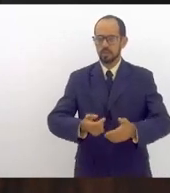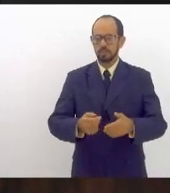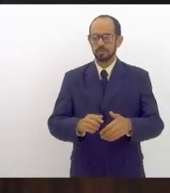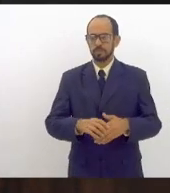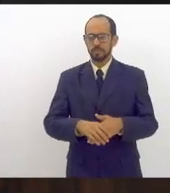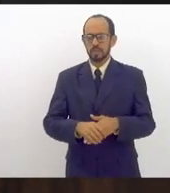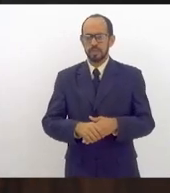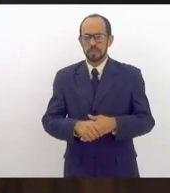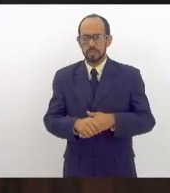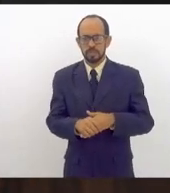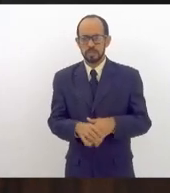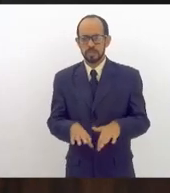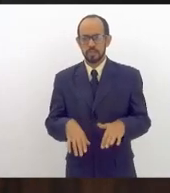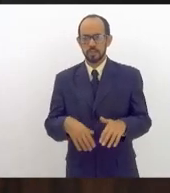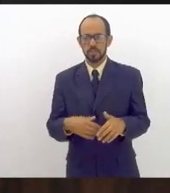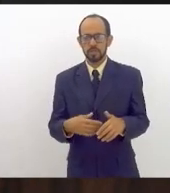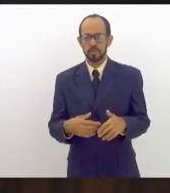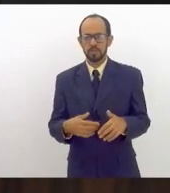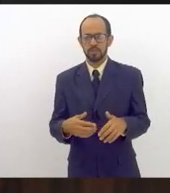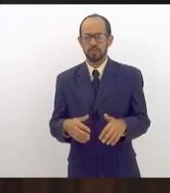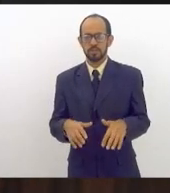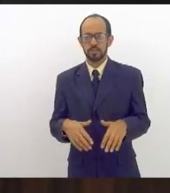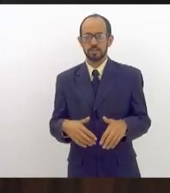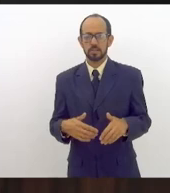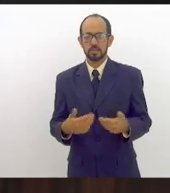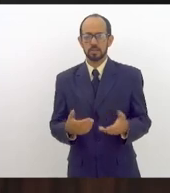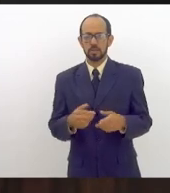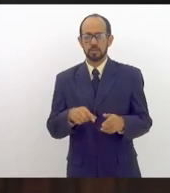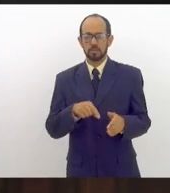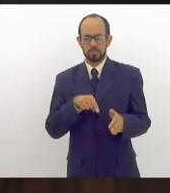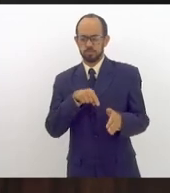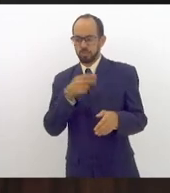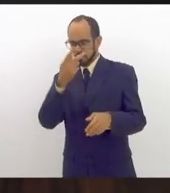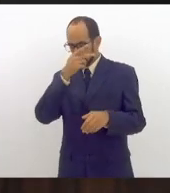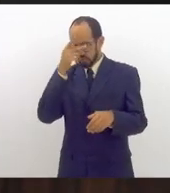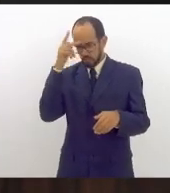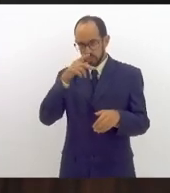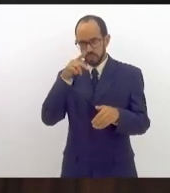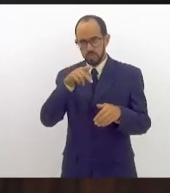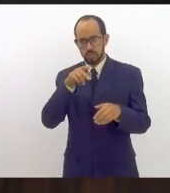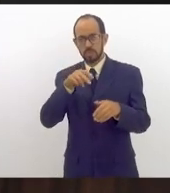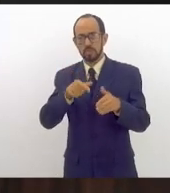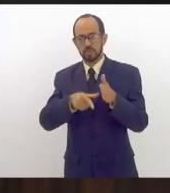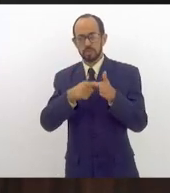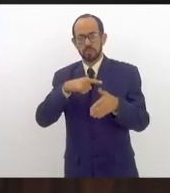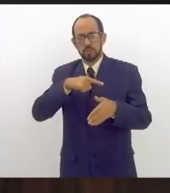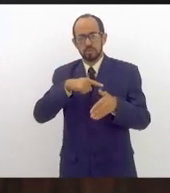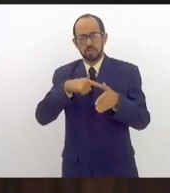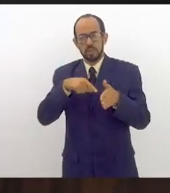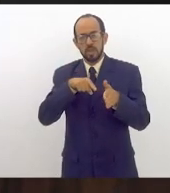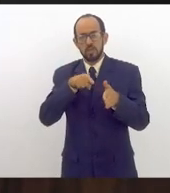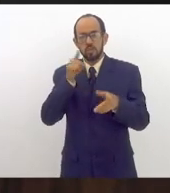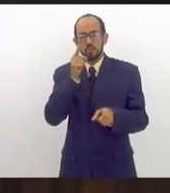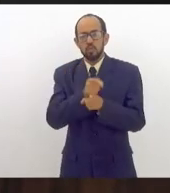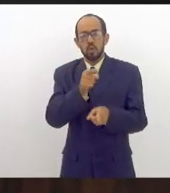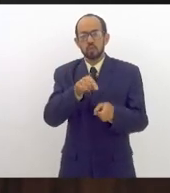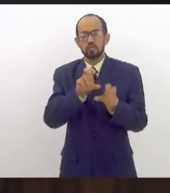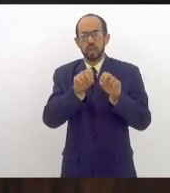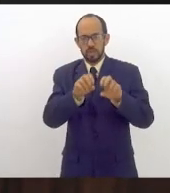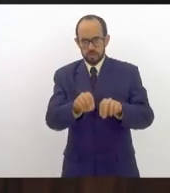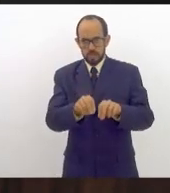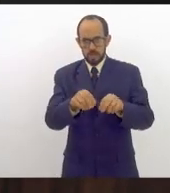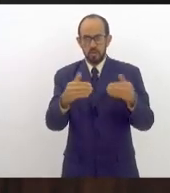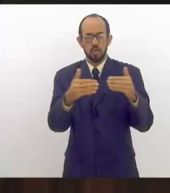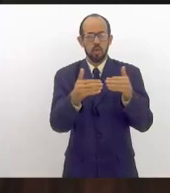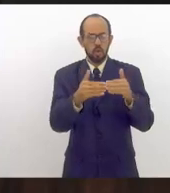para a realização de exames e tratamento em crianças pré-diagnosticadas com câncer no Estado do Rio de Janeiro. Pareceres da Comissão de Constituição e Justiça pela